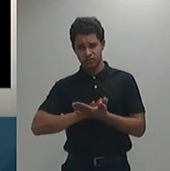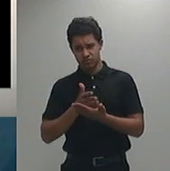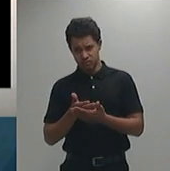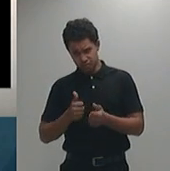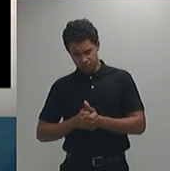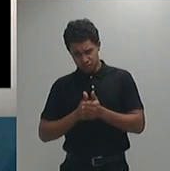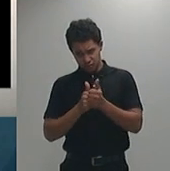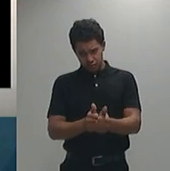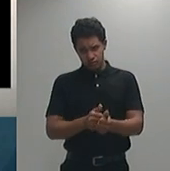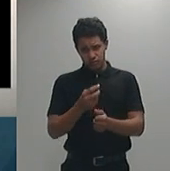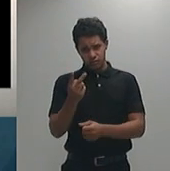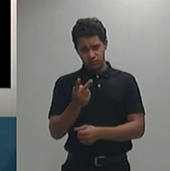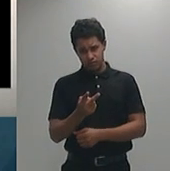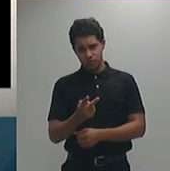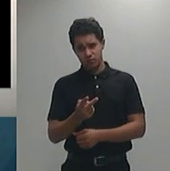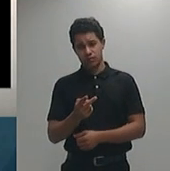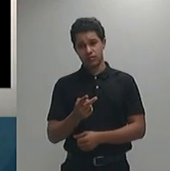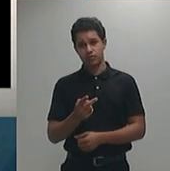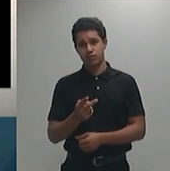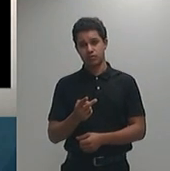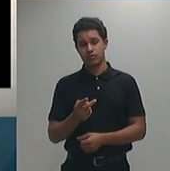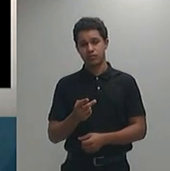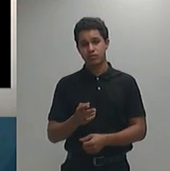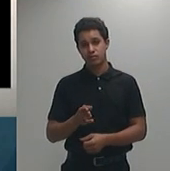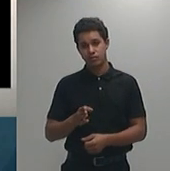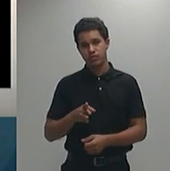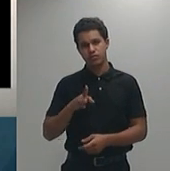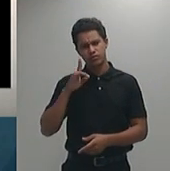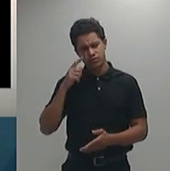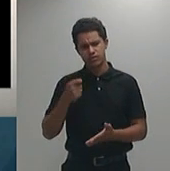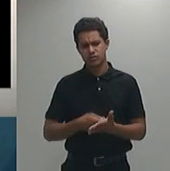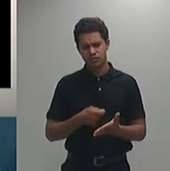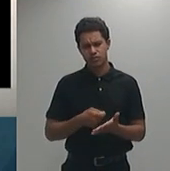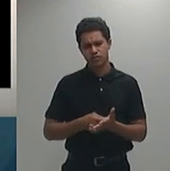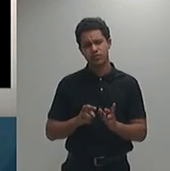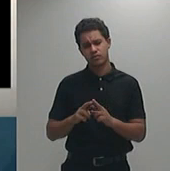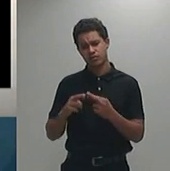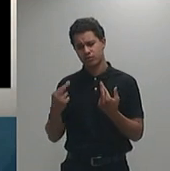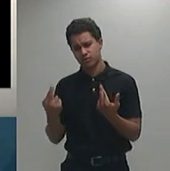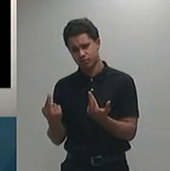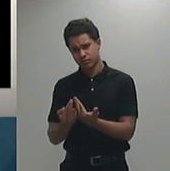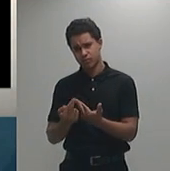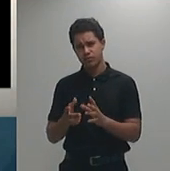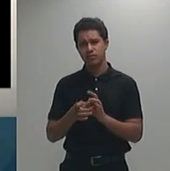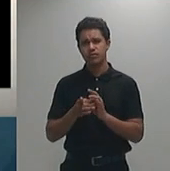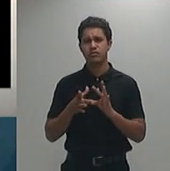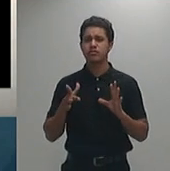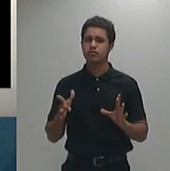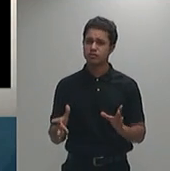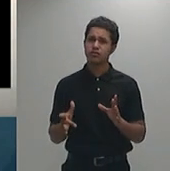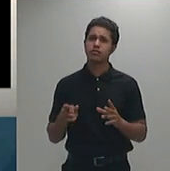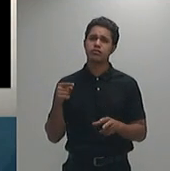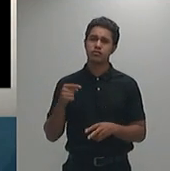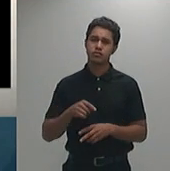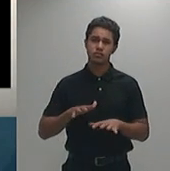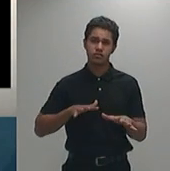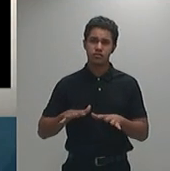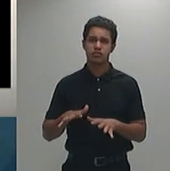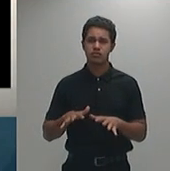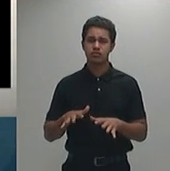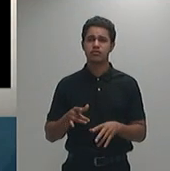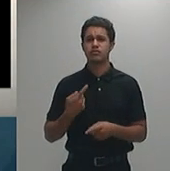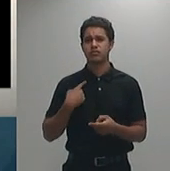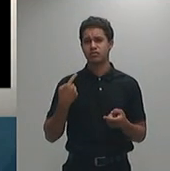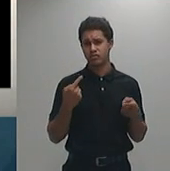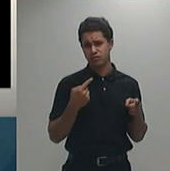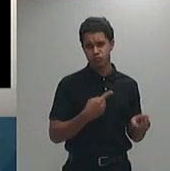os dispositivos e inclusive exigindo-se Assembleia a deliberação da ação contra os